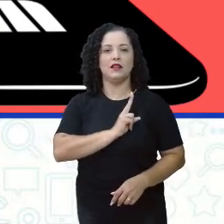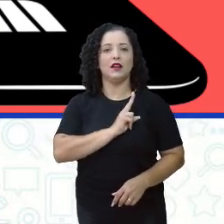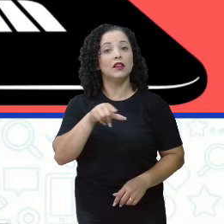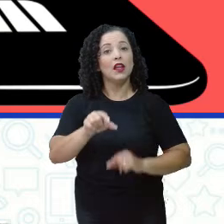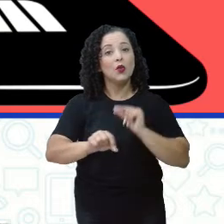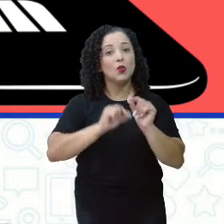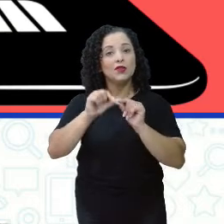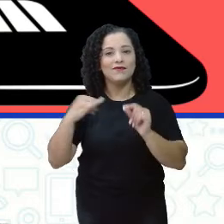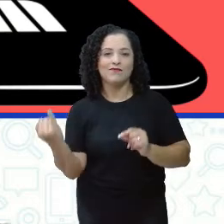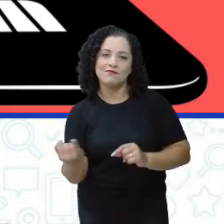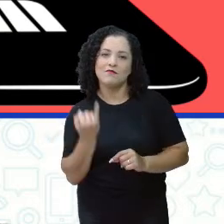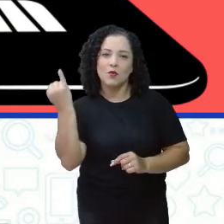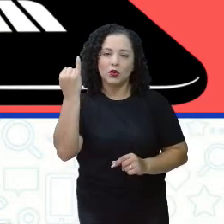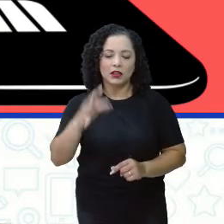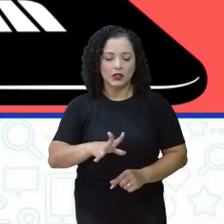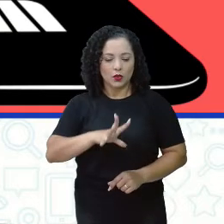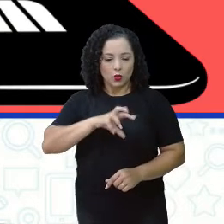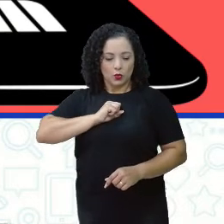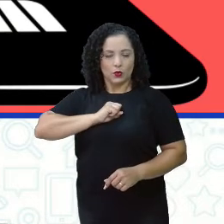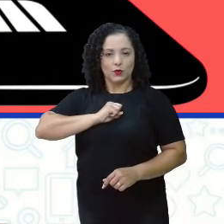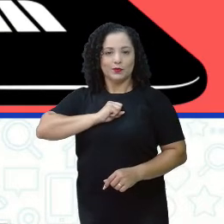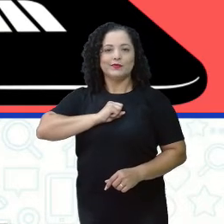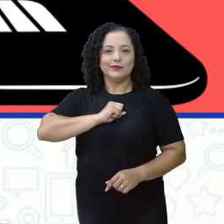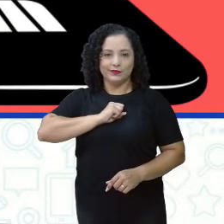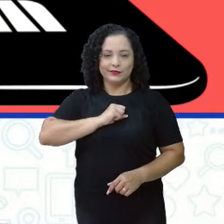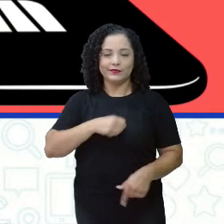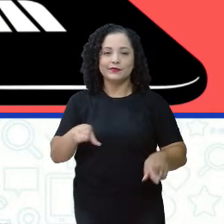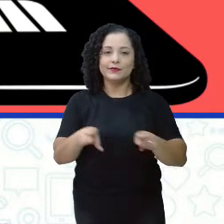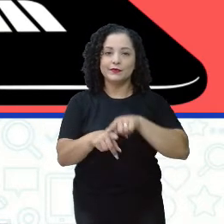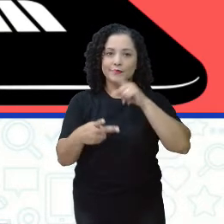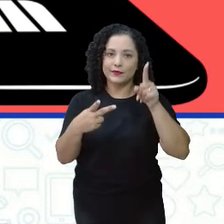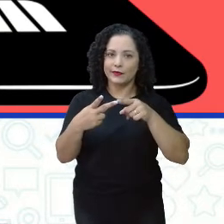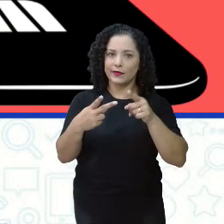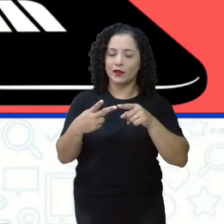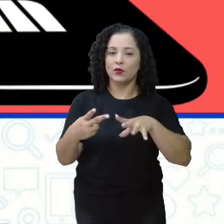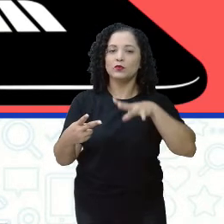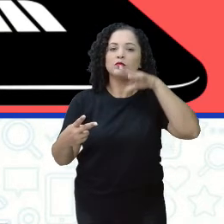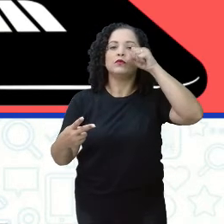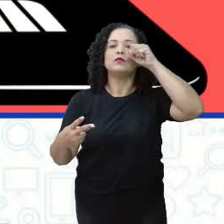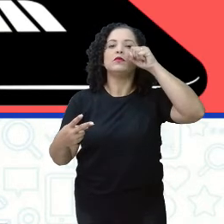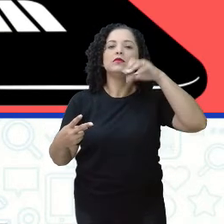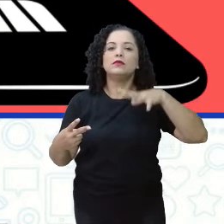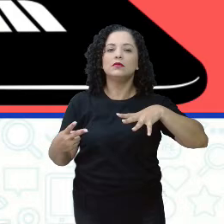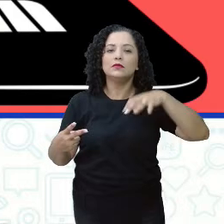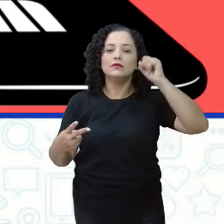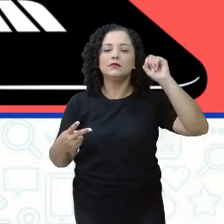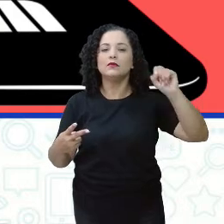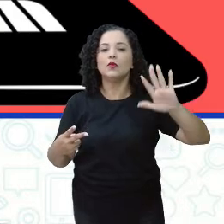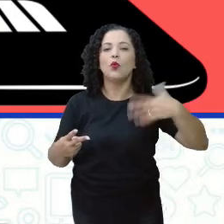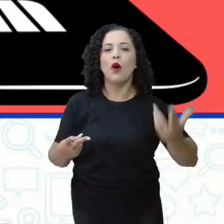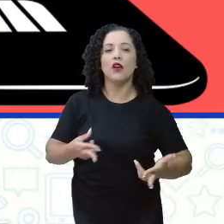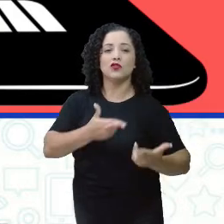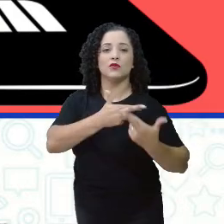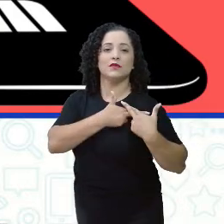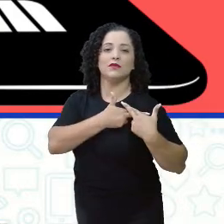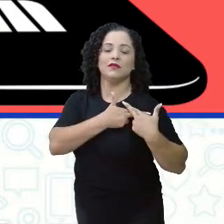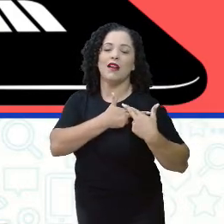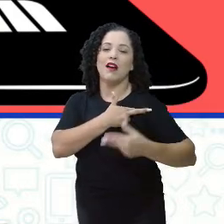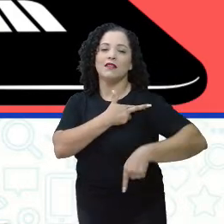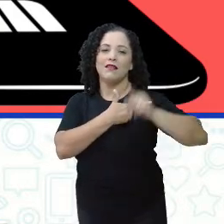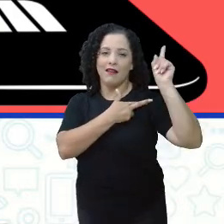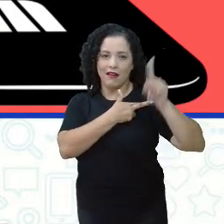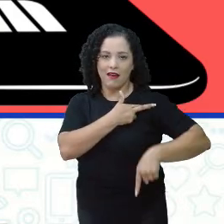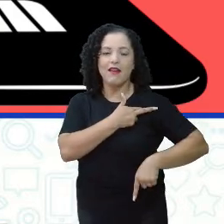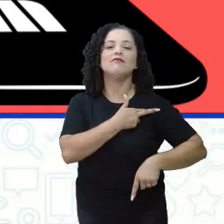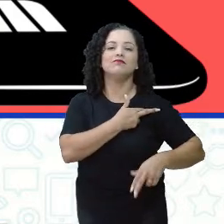funções do organismo. E agora nós vamos para o respiratório. Então, qual é a responsabilidade do respiratório? É responsável por